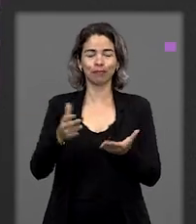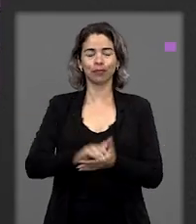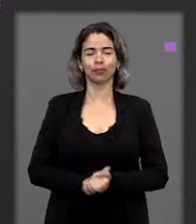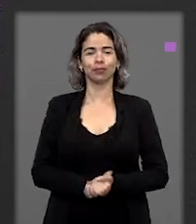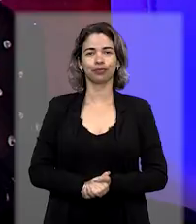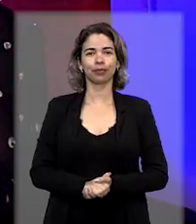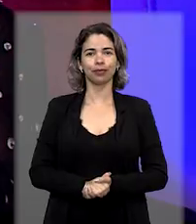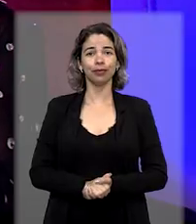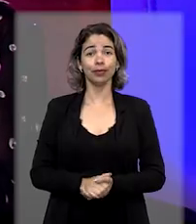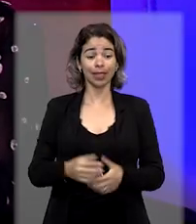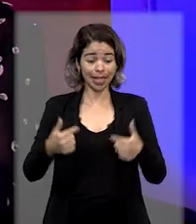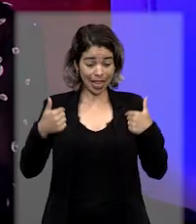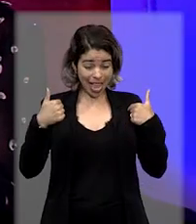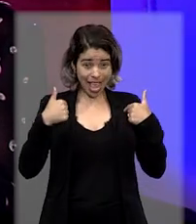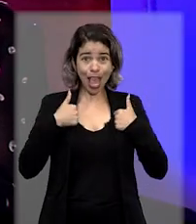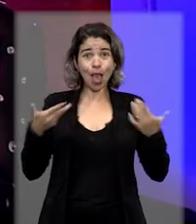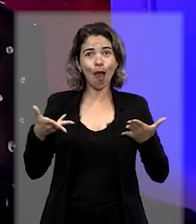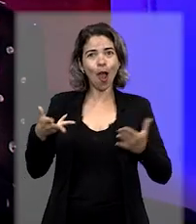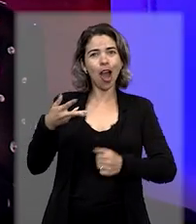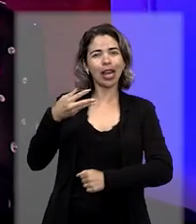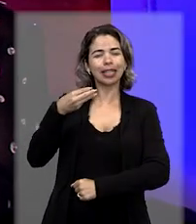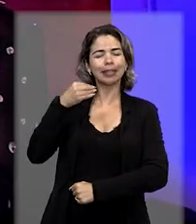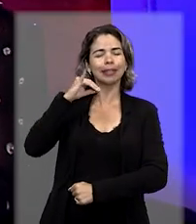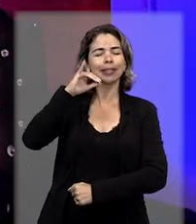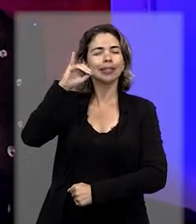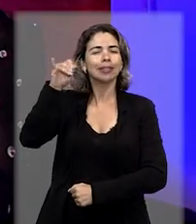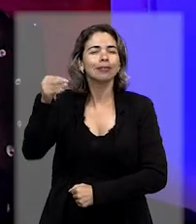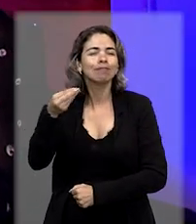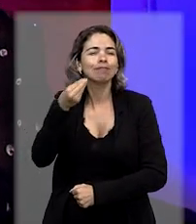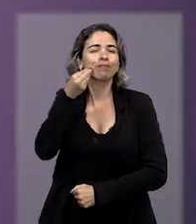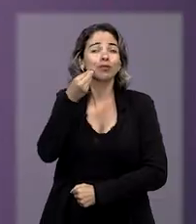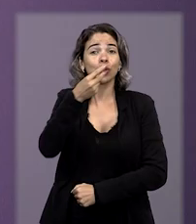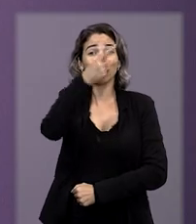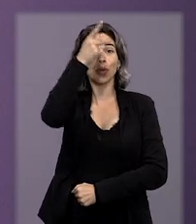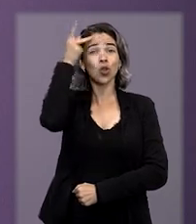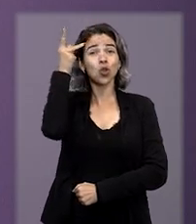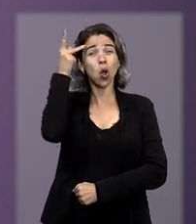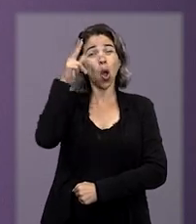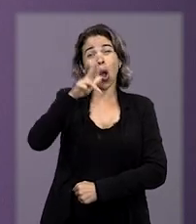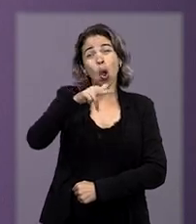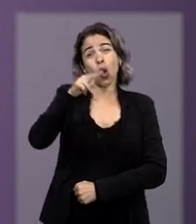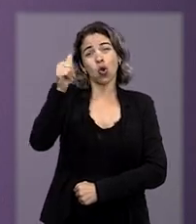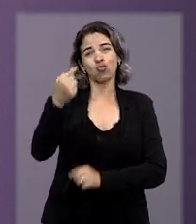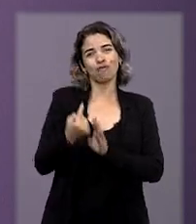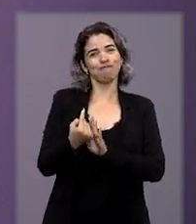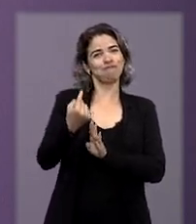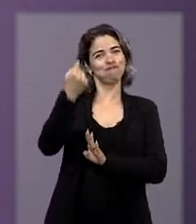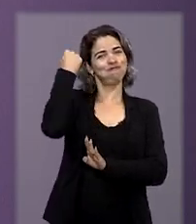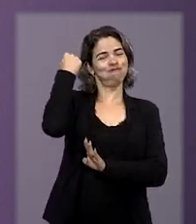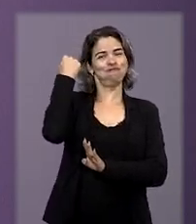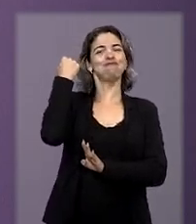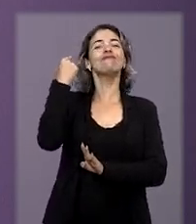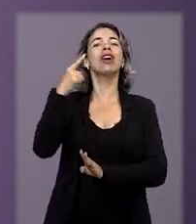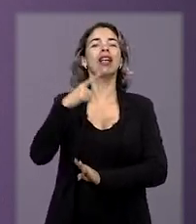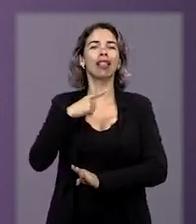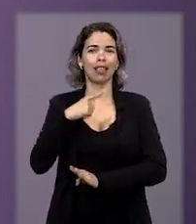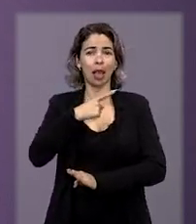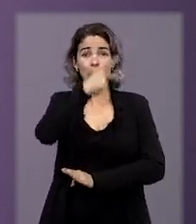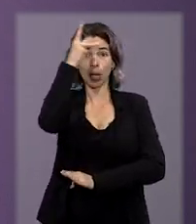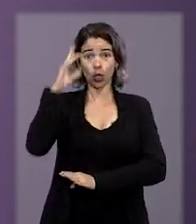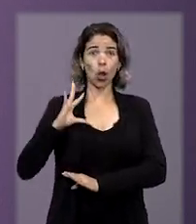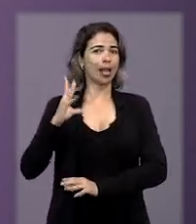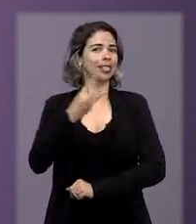é coisa que muitas pessoas talvez nunca experimentarão muitas pessoas trans que eu digo